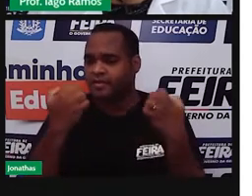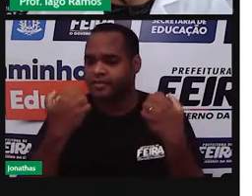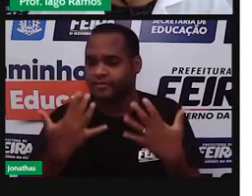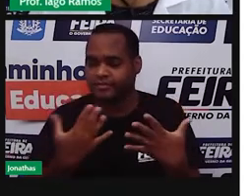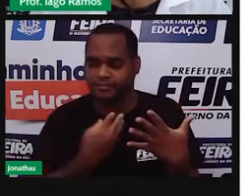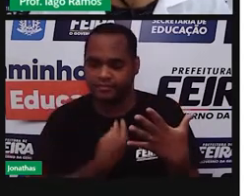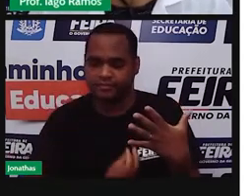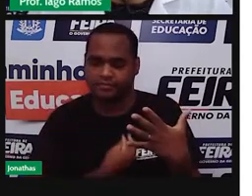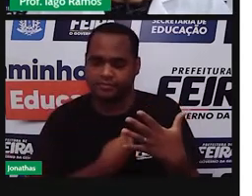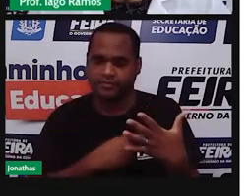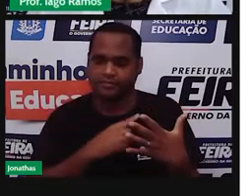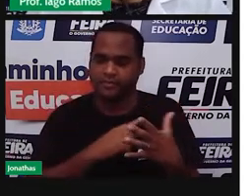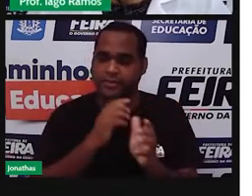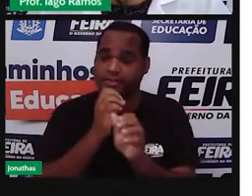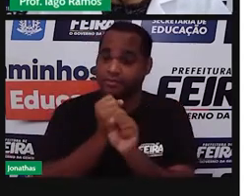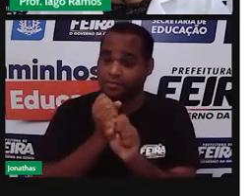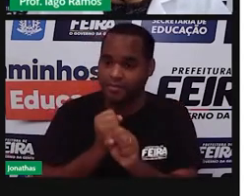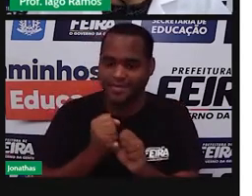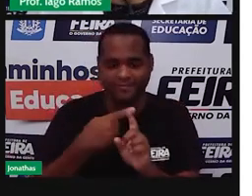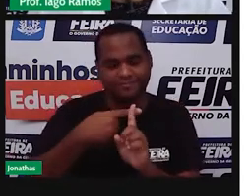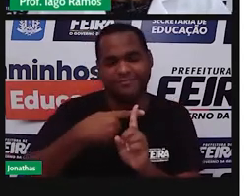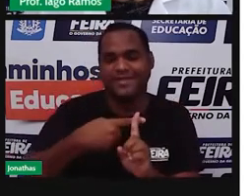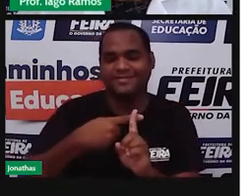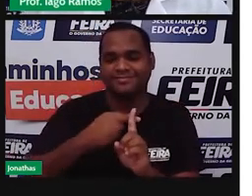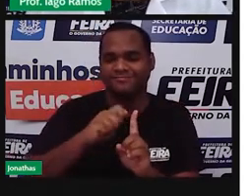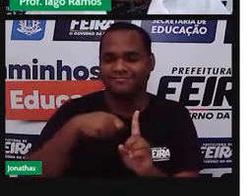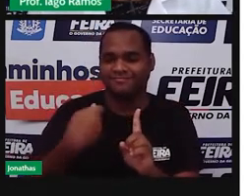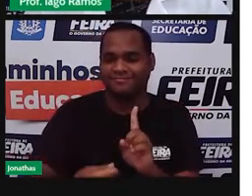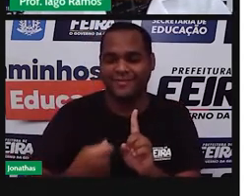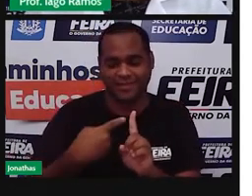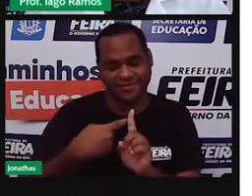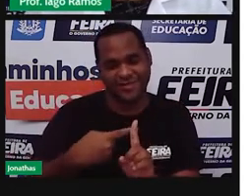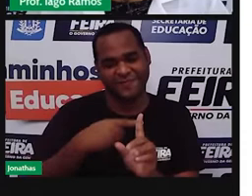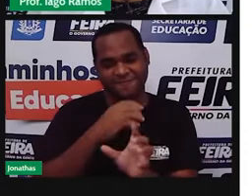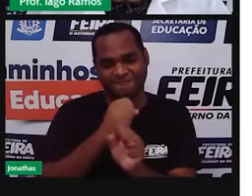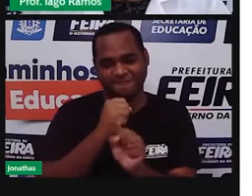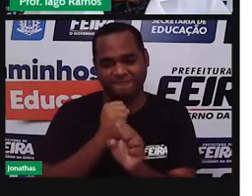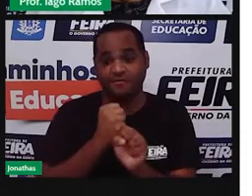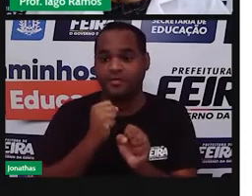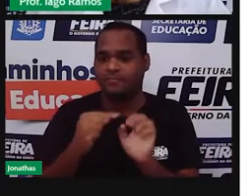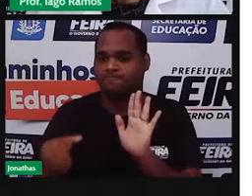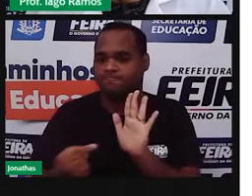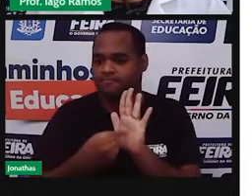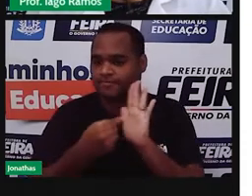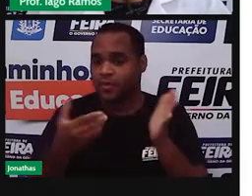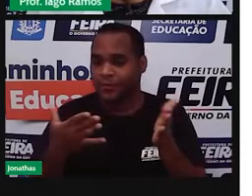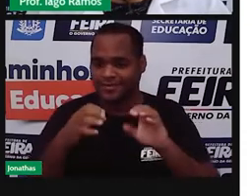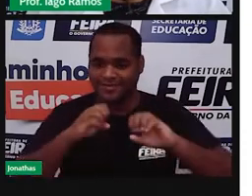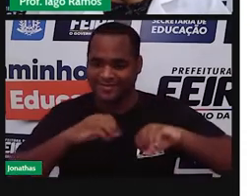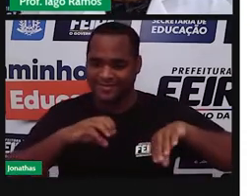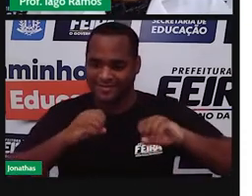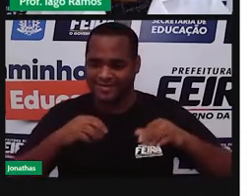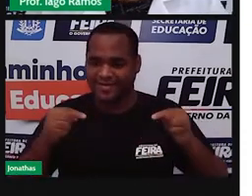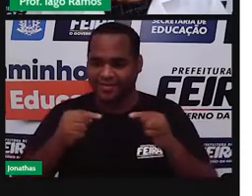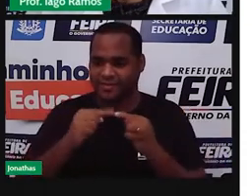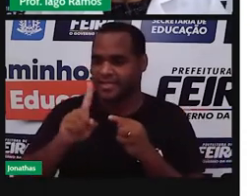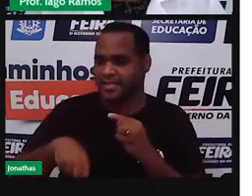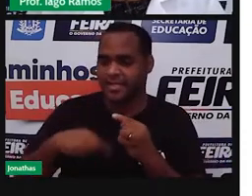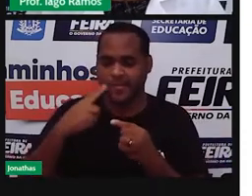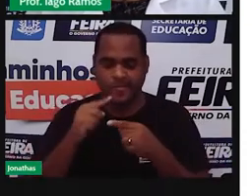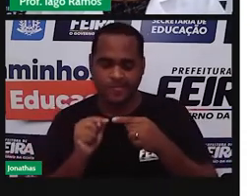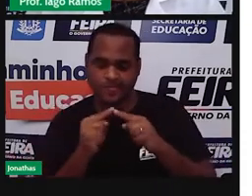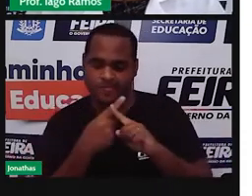de mais, né? A operação de adição. Então, o objetivo da nossa aula é esse: aprender a operar, né, a